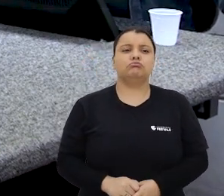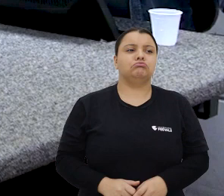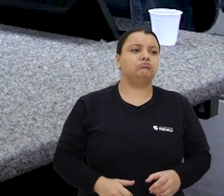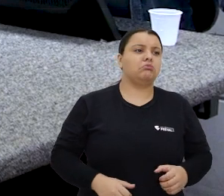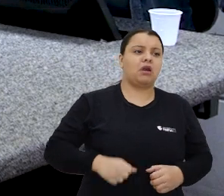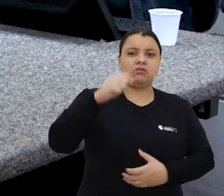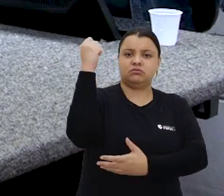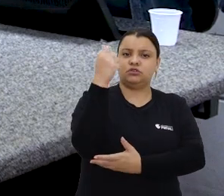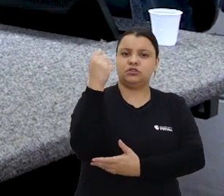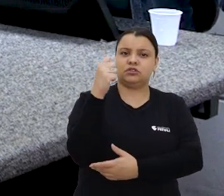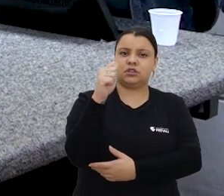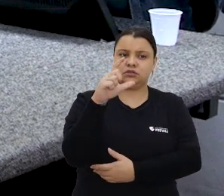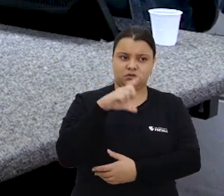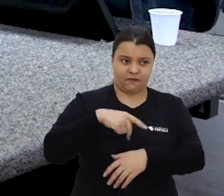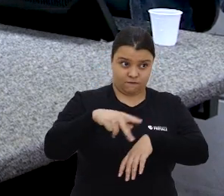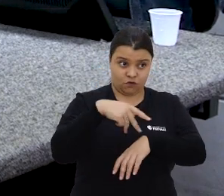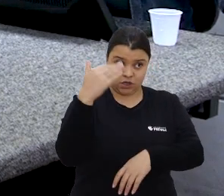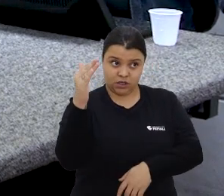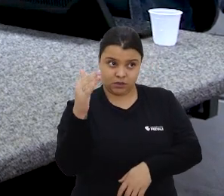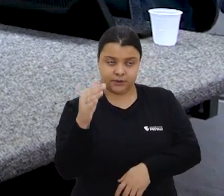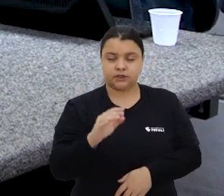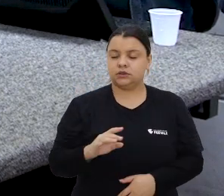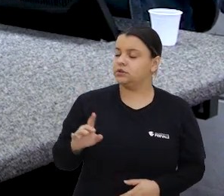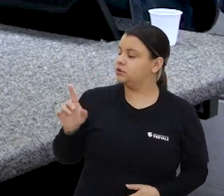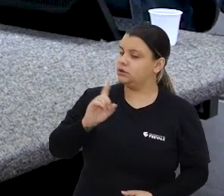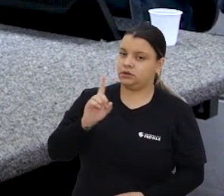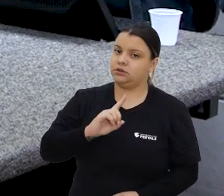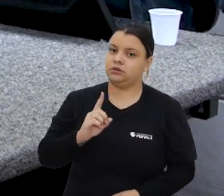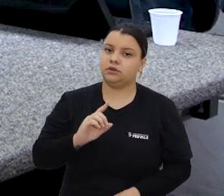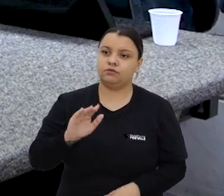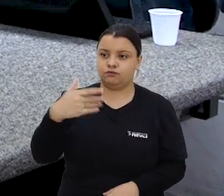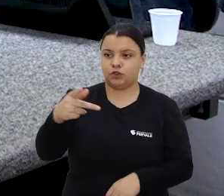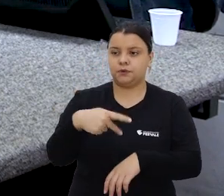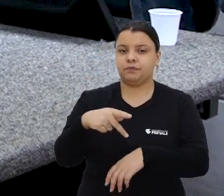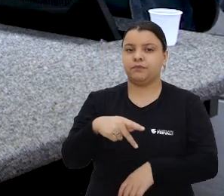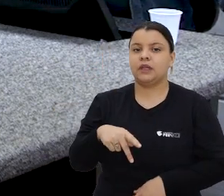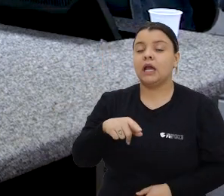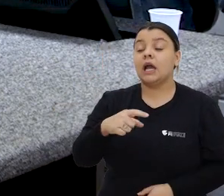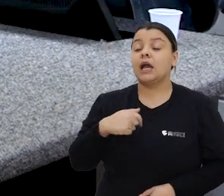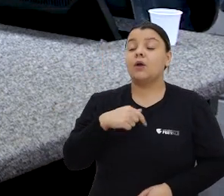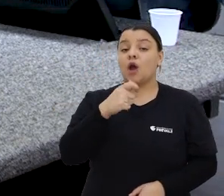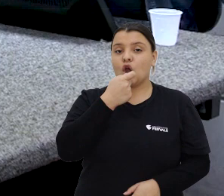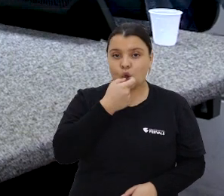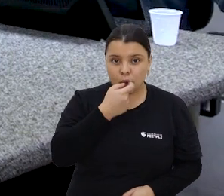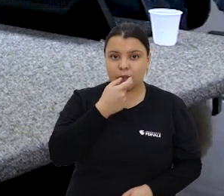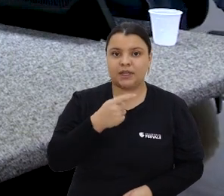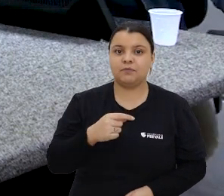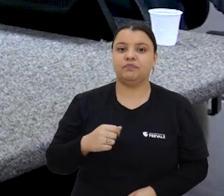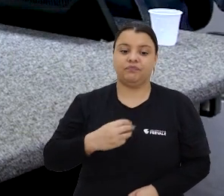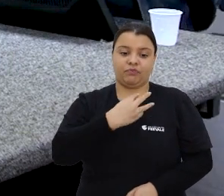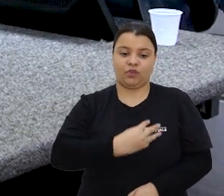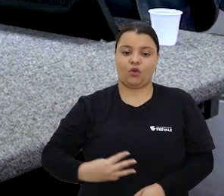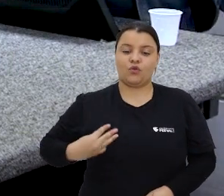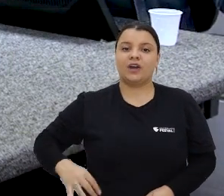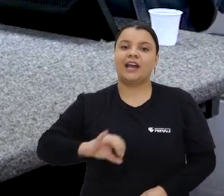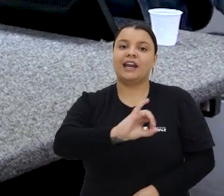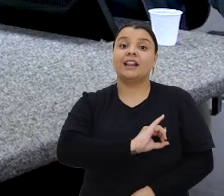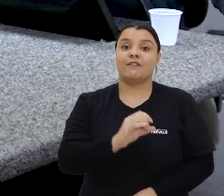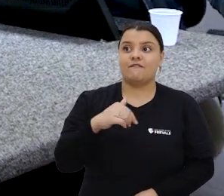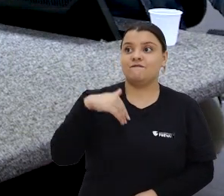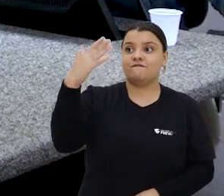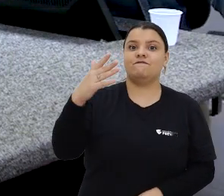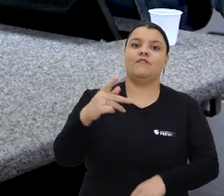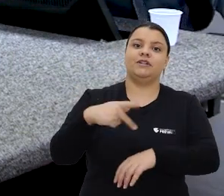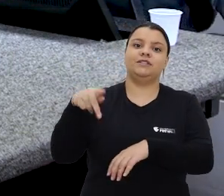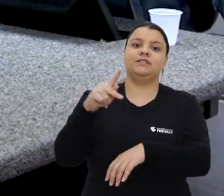também, não sei. Não cheguei a apitar fora do país, né? Tive a experiência de apitar um Grenal. O único Grenal fora do país foi eu que apitei em Grenal Ribeira. fora do país? Foi em Ribeira,